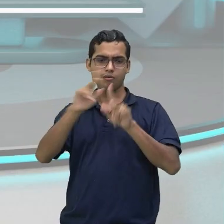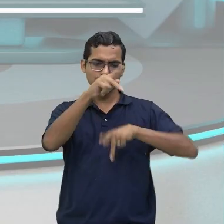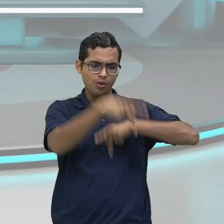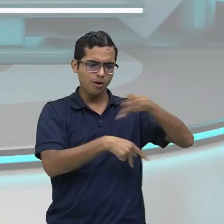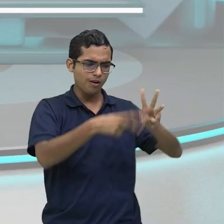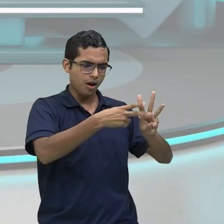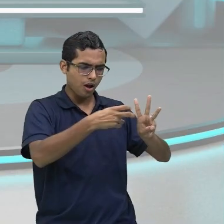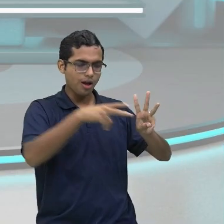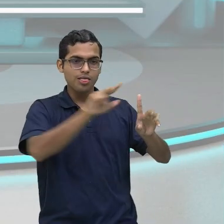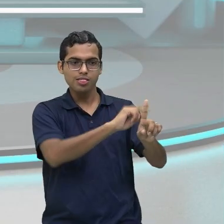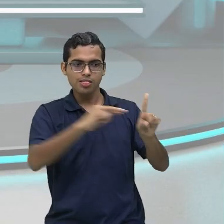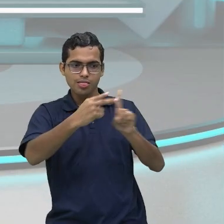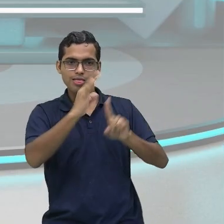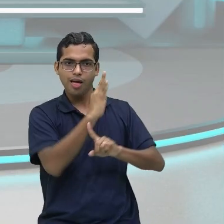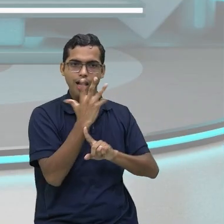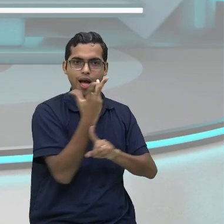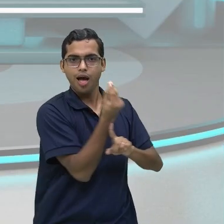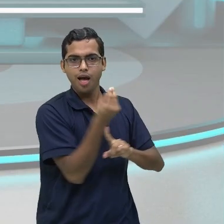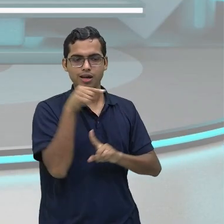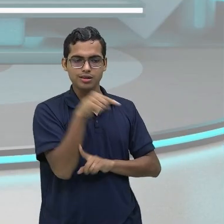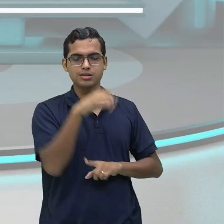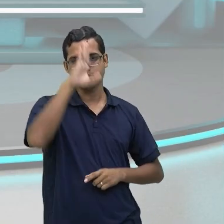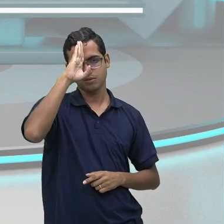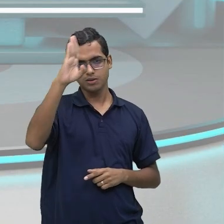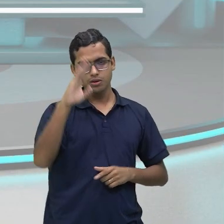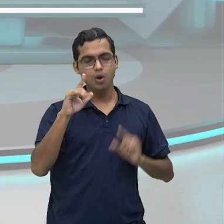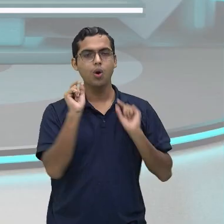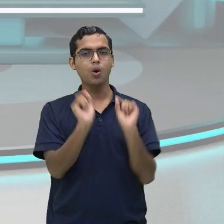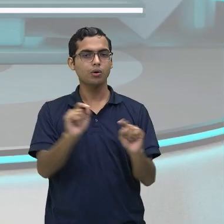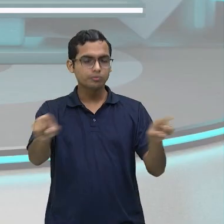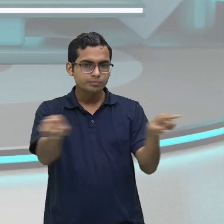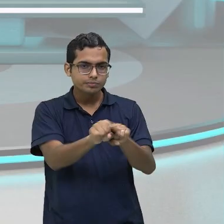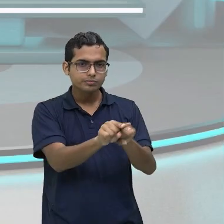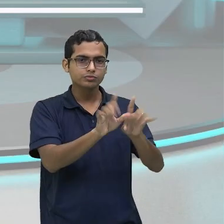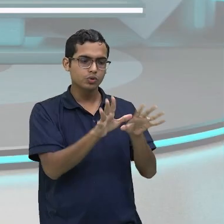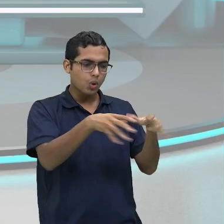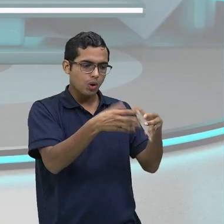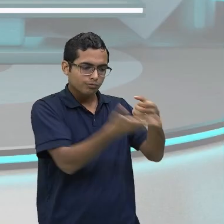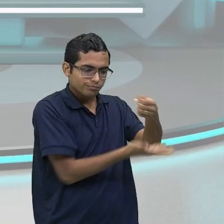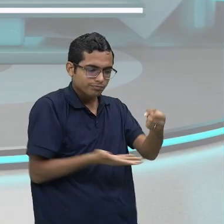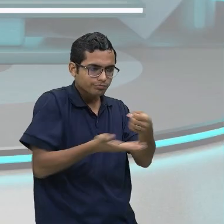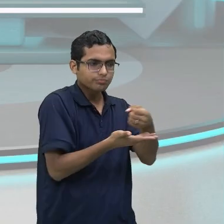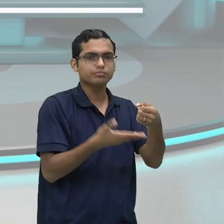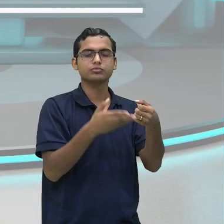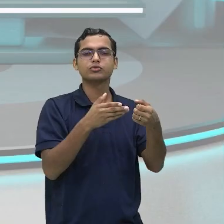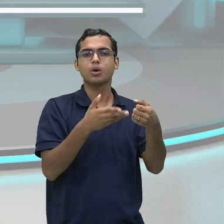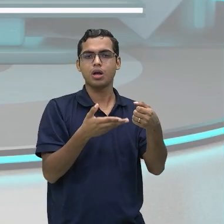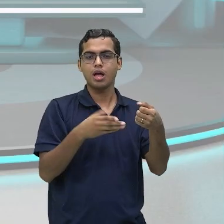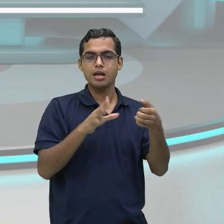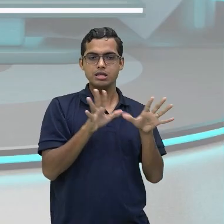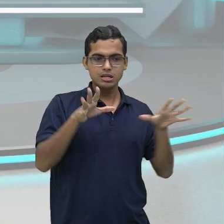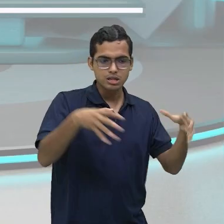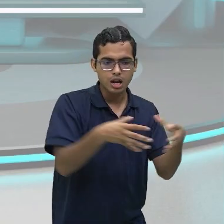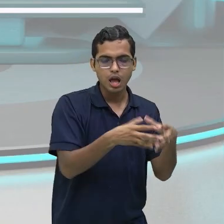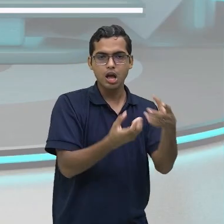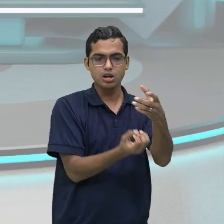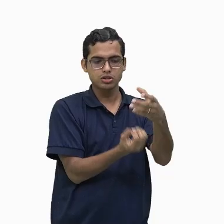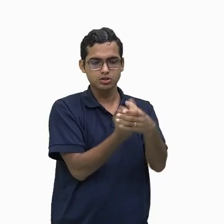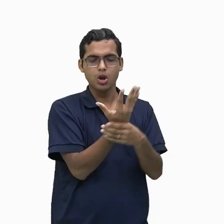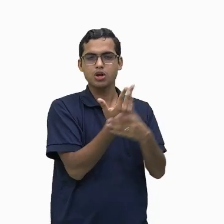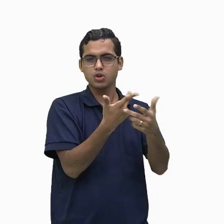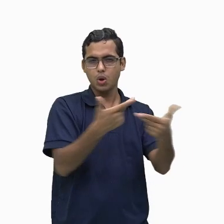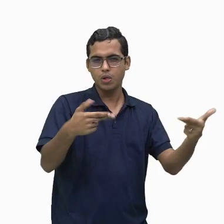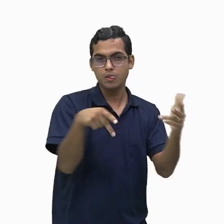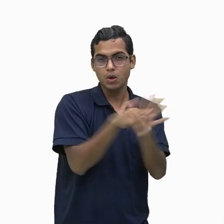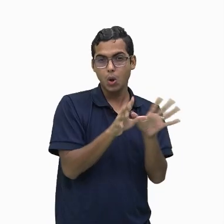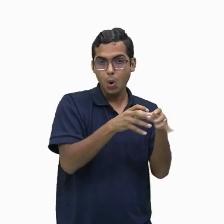que essa forma de criar coletiva, ela é a base de tudo. Afinal, quando a gente fala da